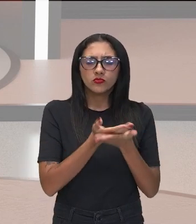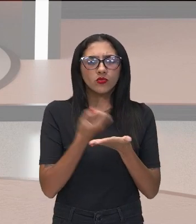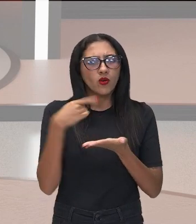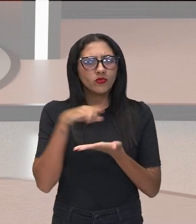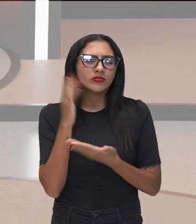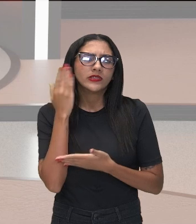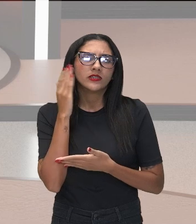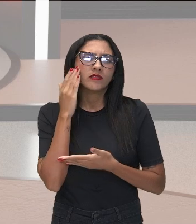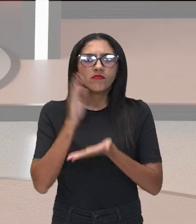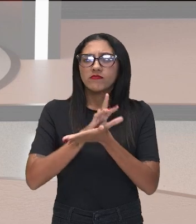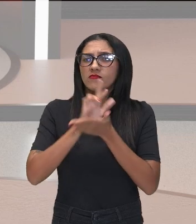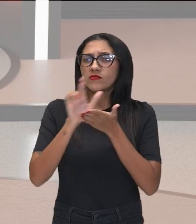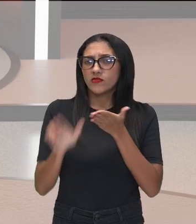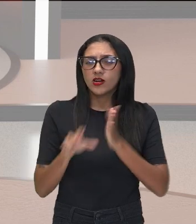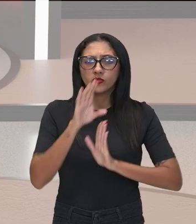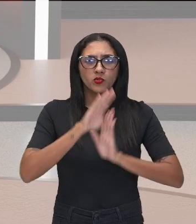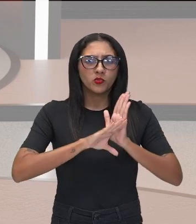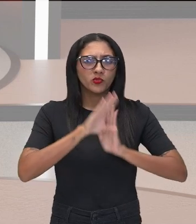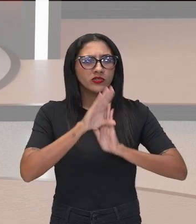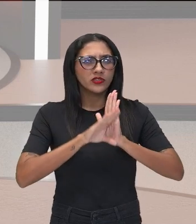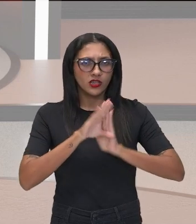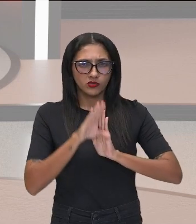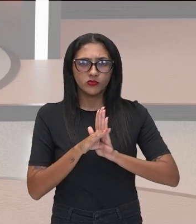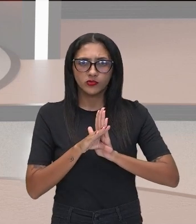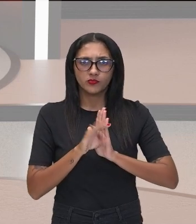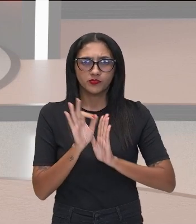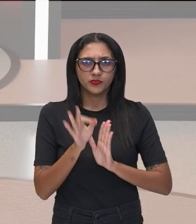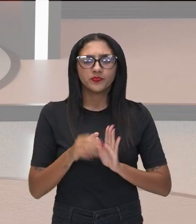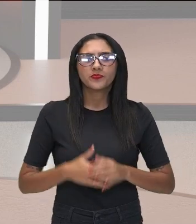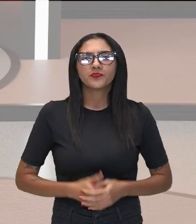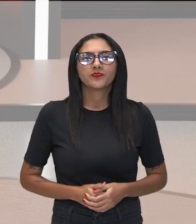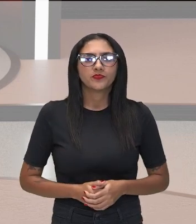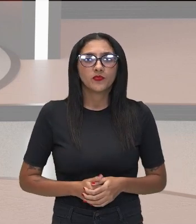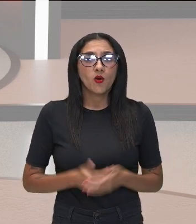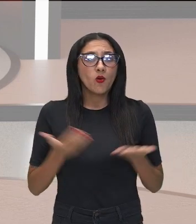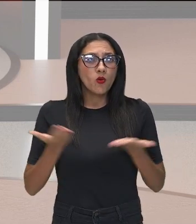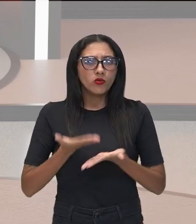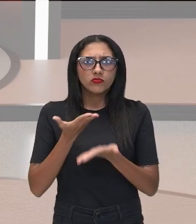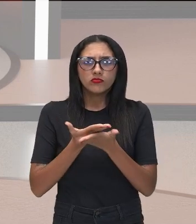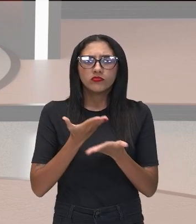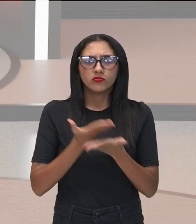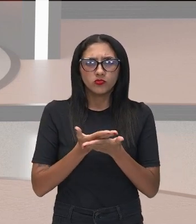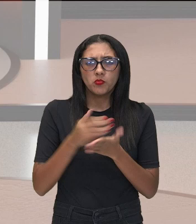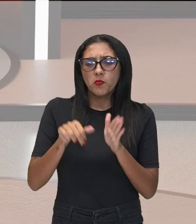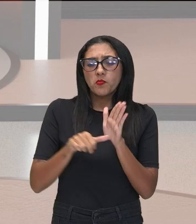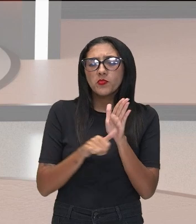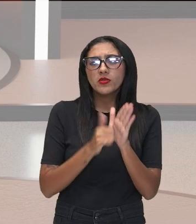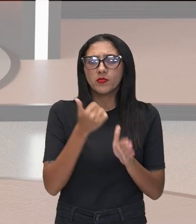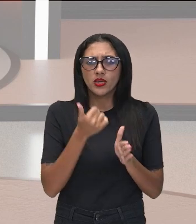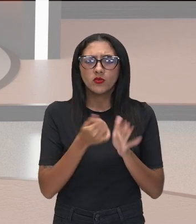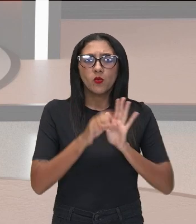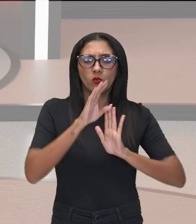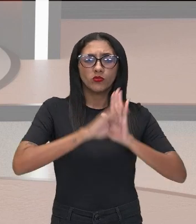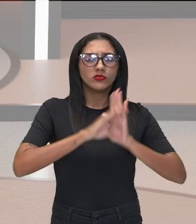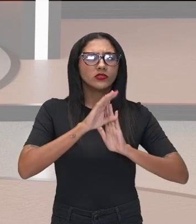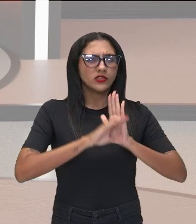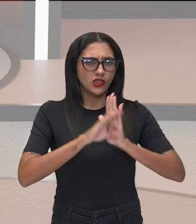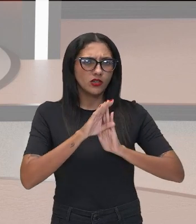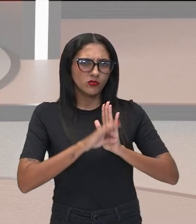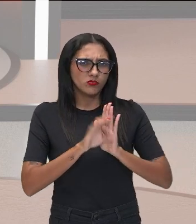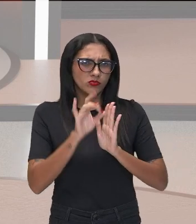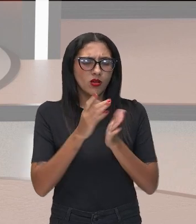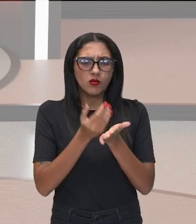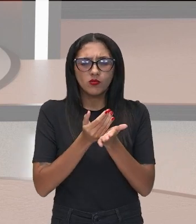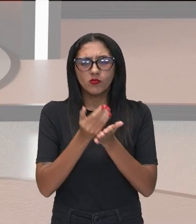várias questões relacionadas à geopolítica. Nessa aula, especificamente, nós vamos trazer alguns conceitos, né, para que a